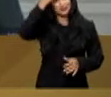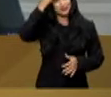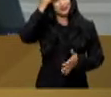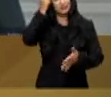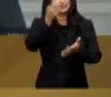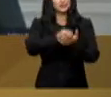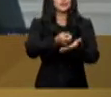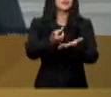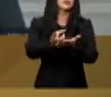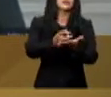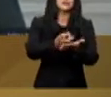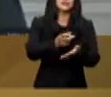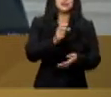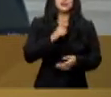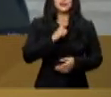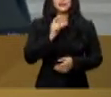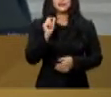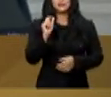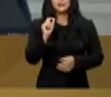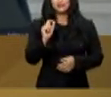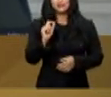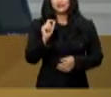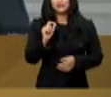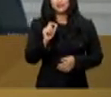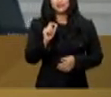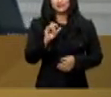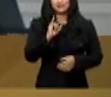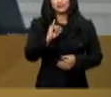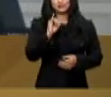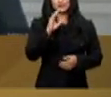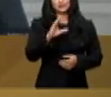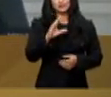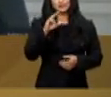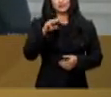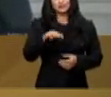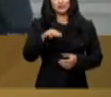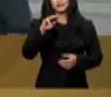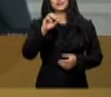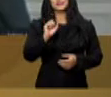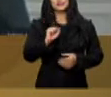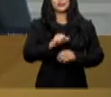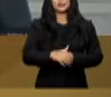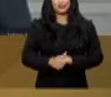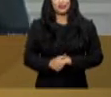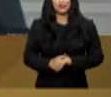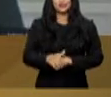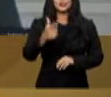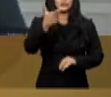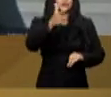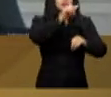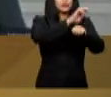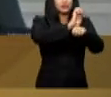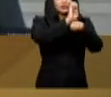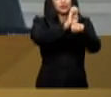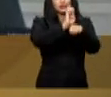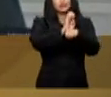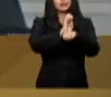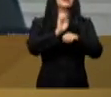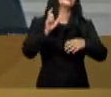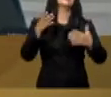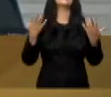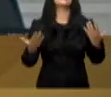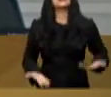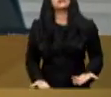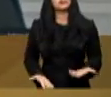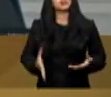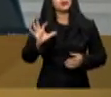não contribuinte do ICMS, localizado em outro estado, aí sim adotava-se apenas